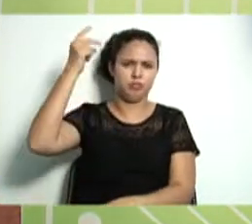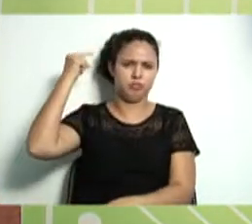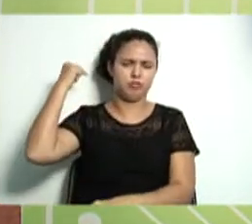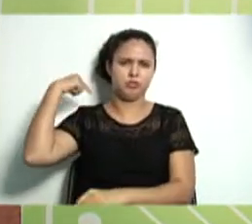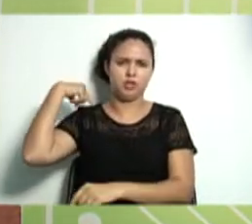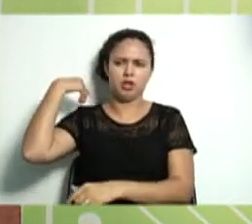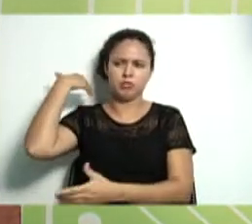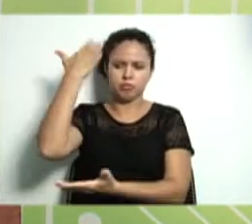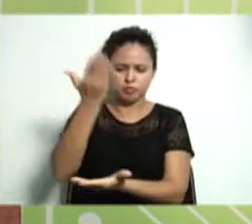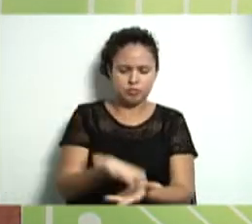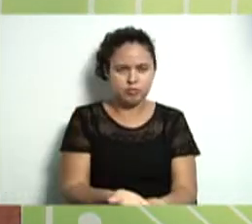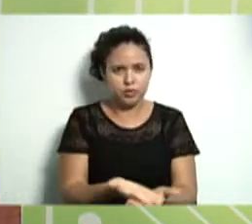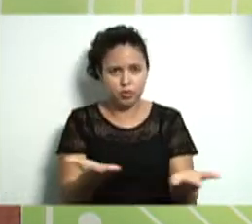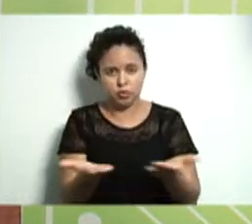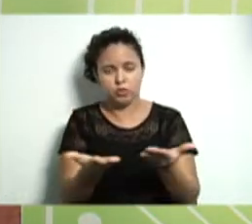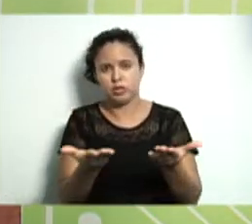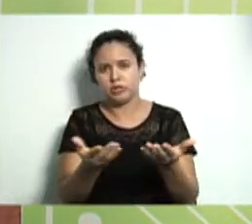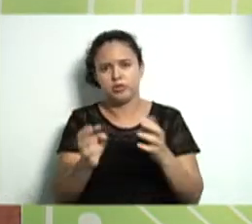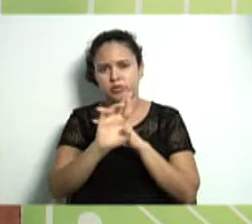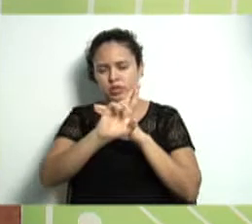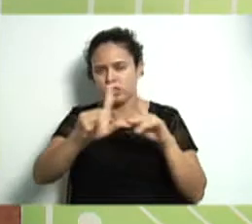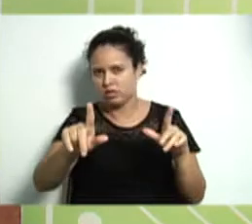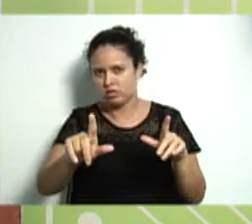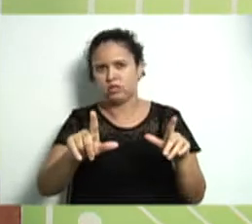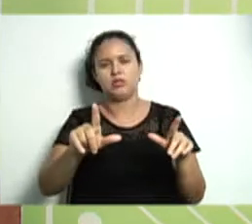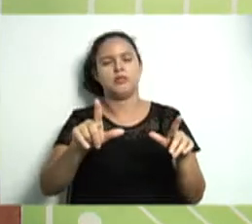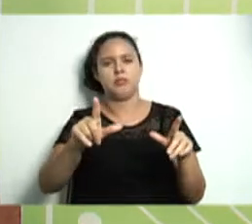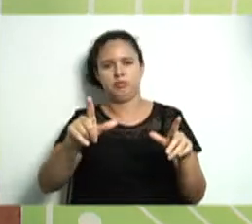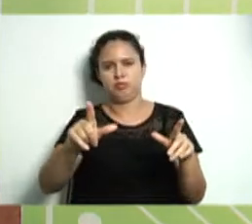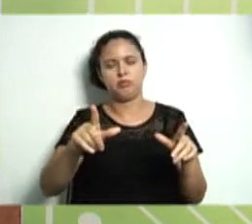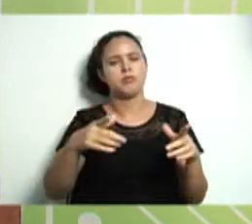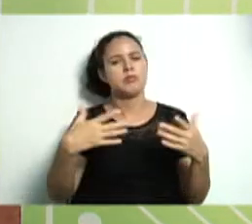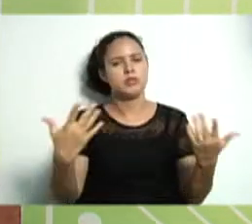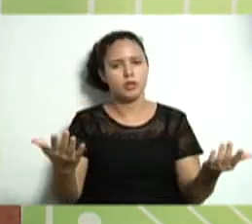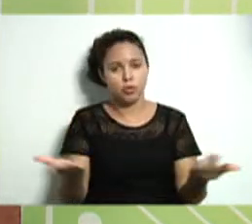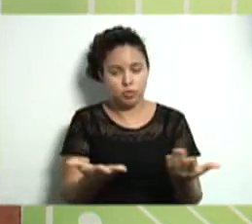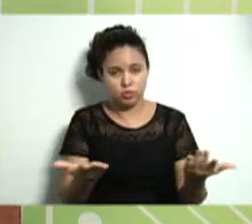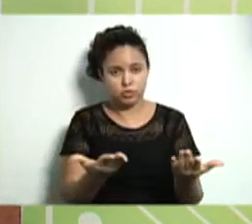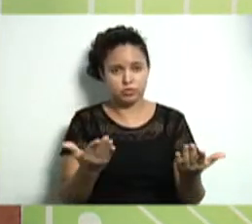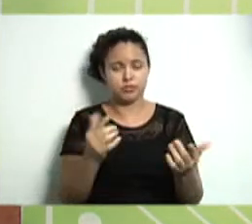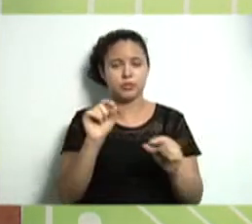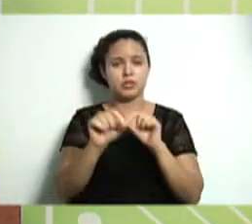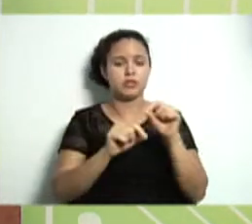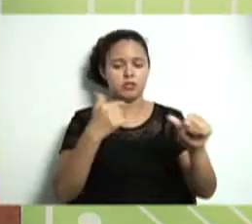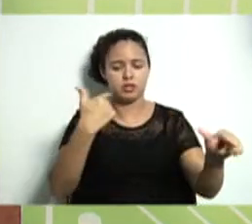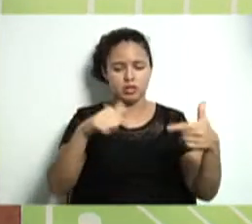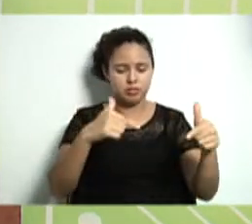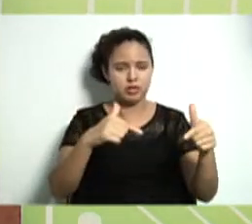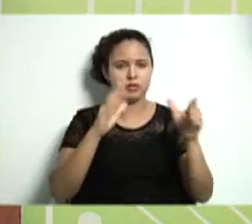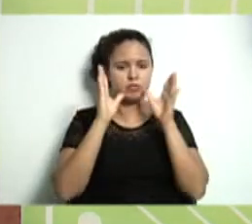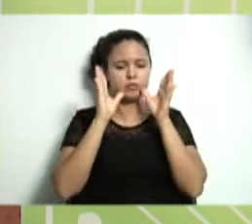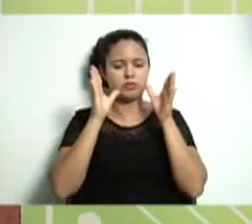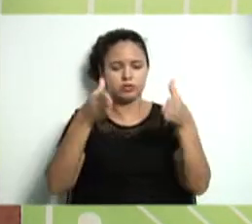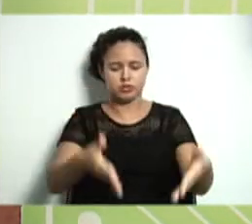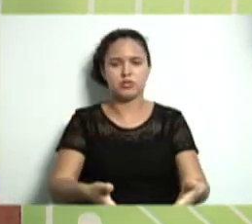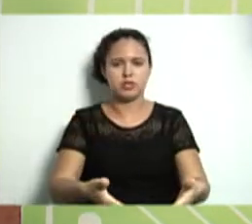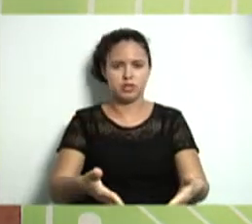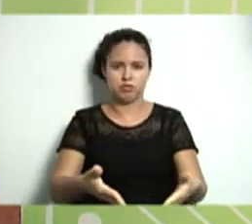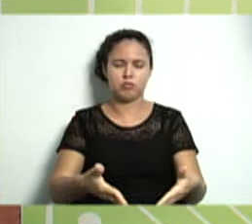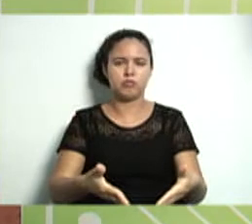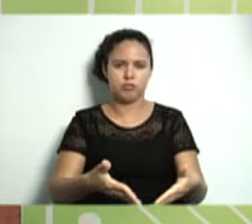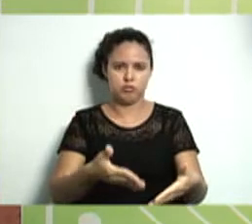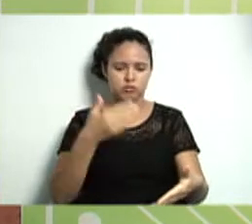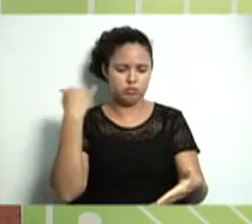desse atual modo de produção que tem o trabalho como uma questão central,